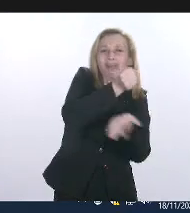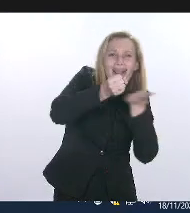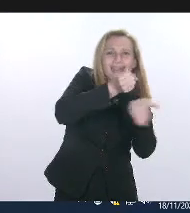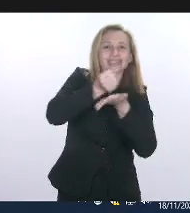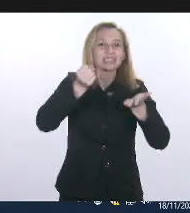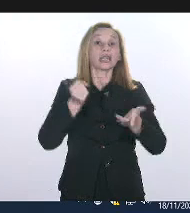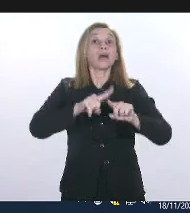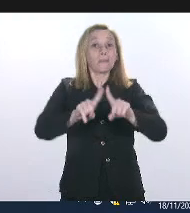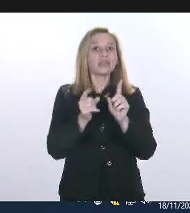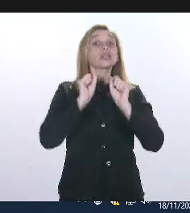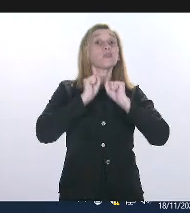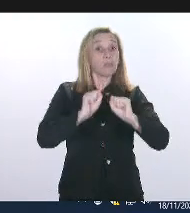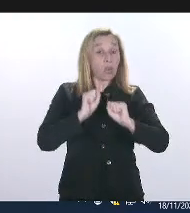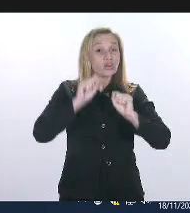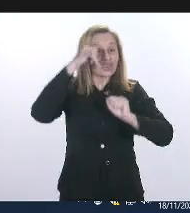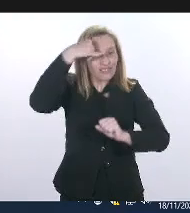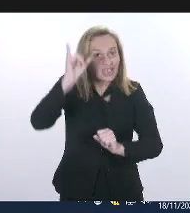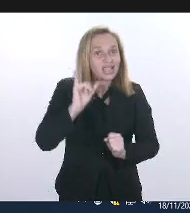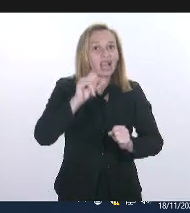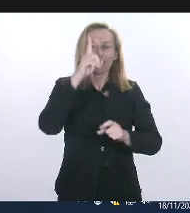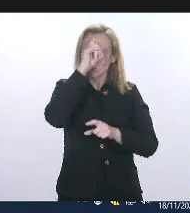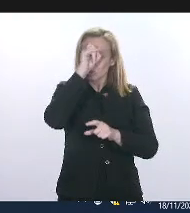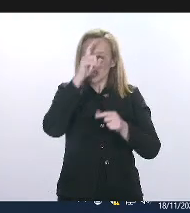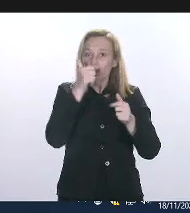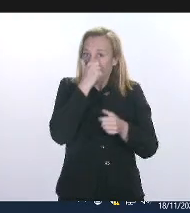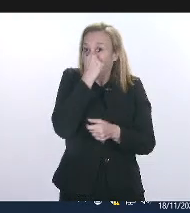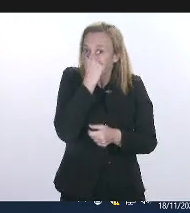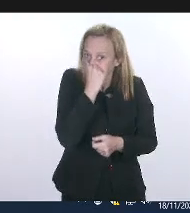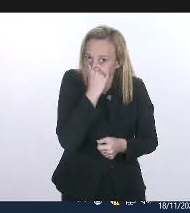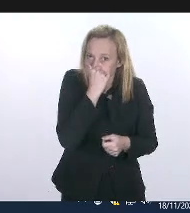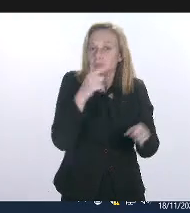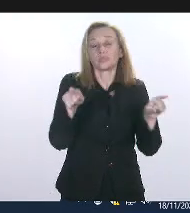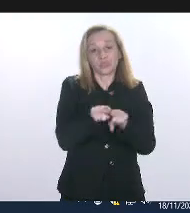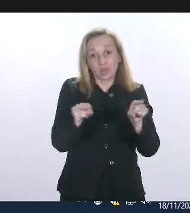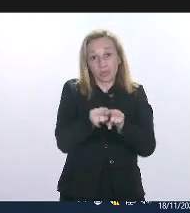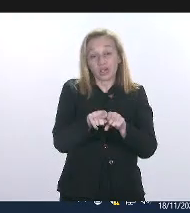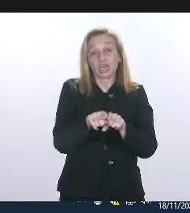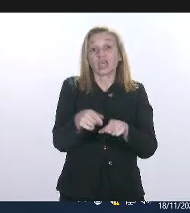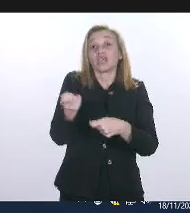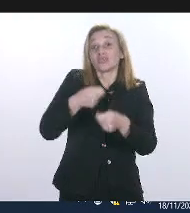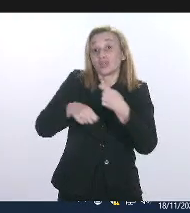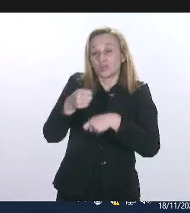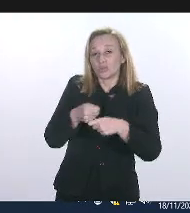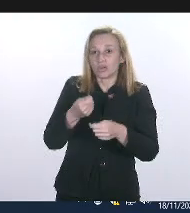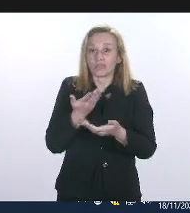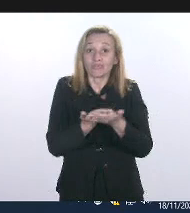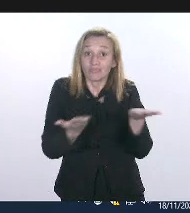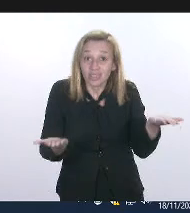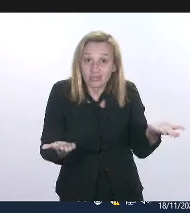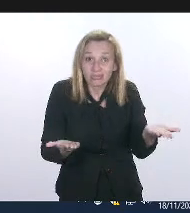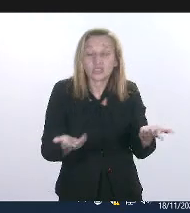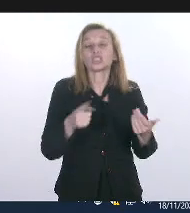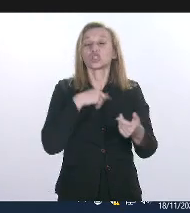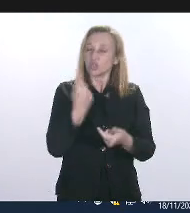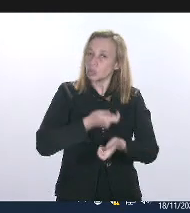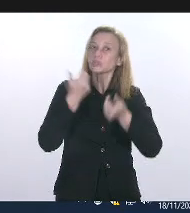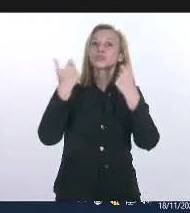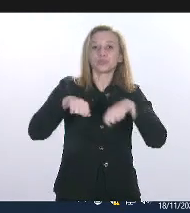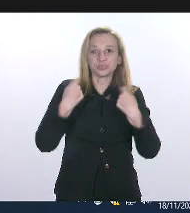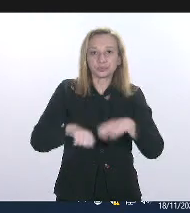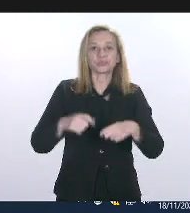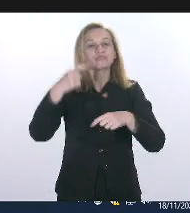básicas, mas que podem evitar hospitais lotados e podem evitar uma economia cambaleante. A gente